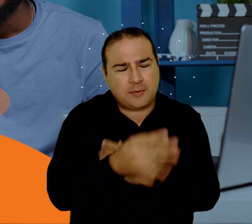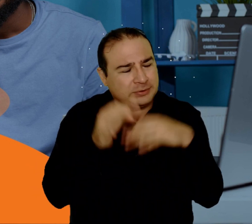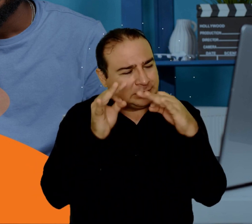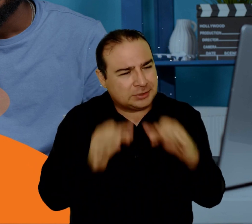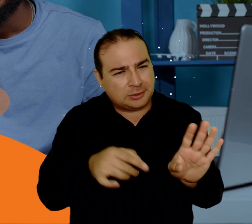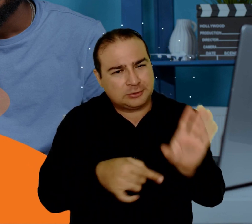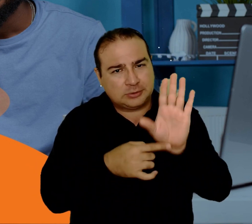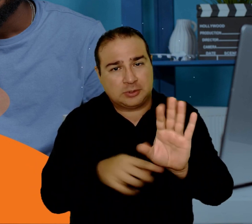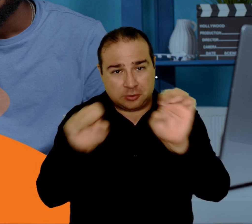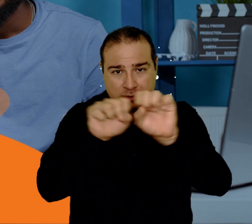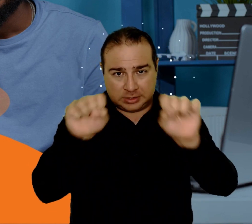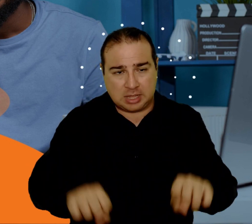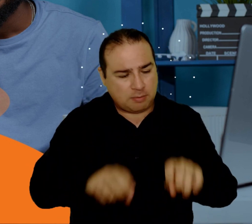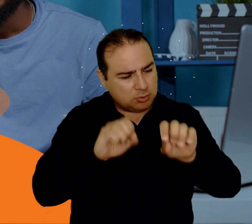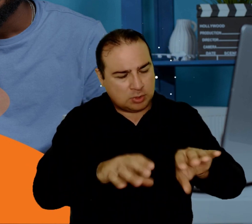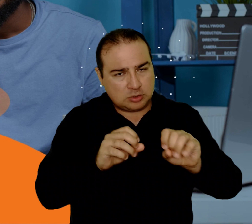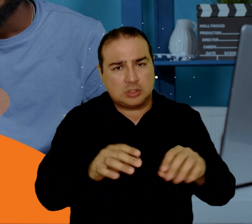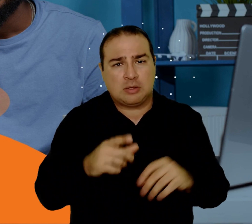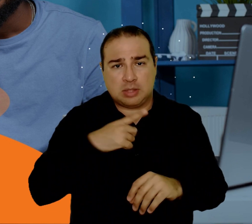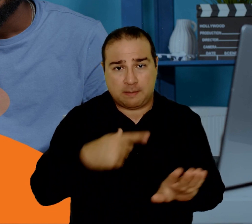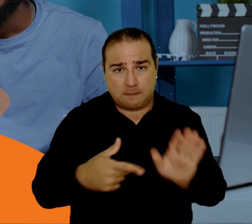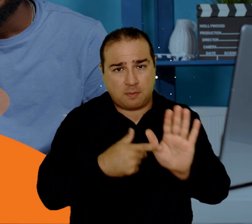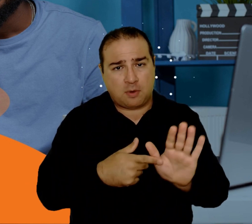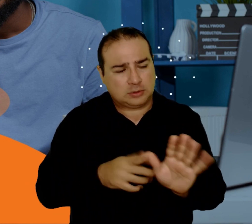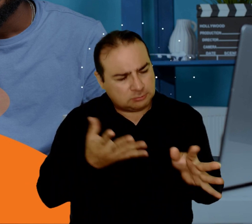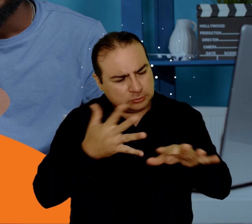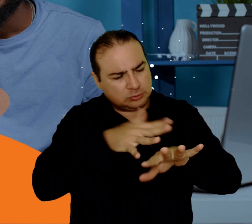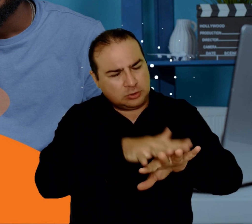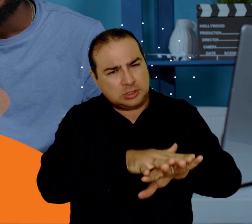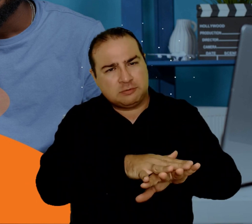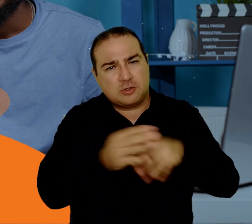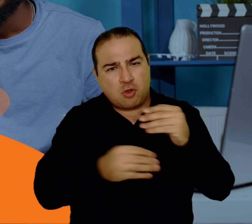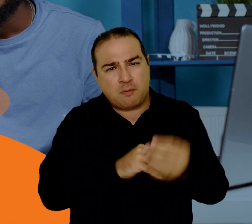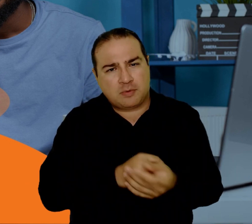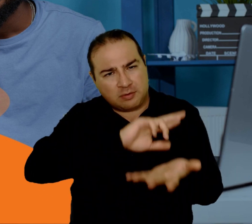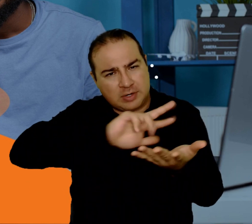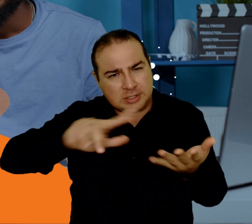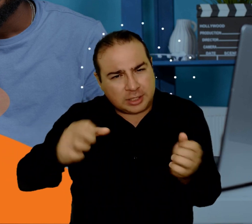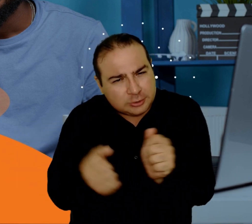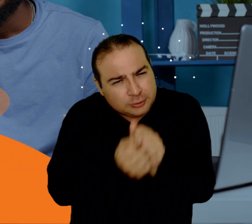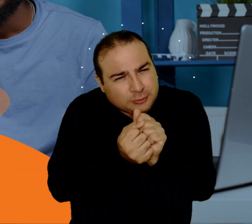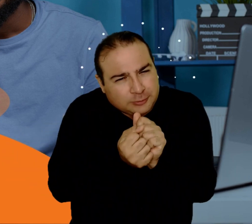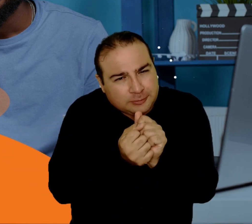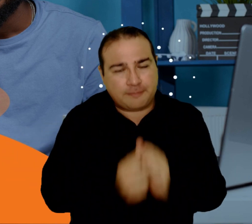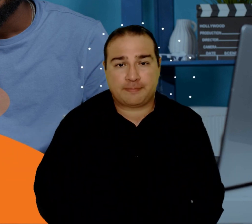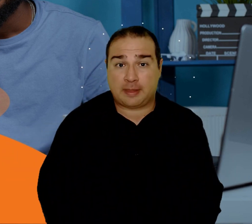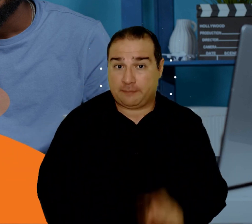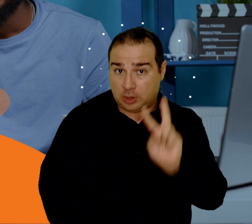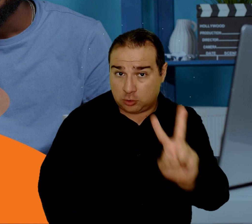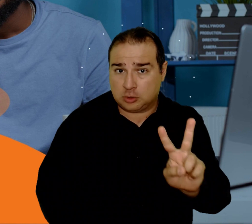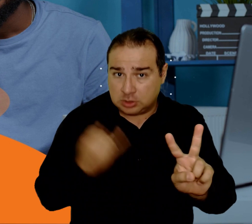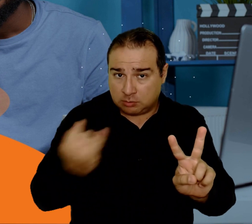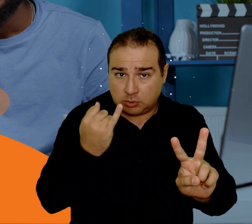beneficia diretamente com o sistema educacional que abraça a diversidade. Eu acho que existem 2